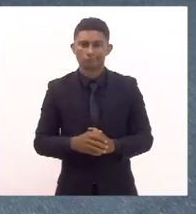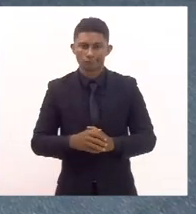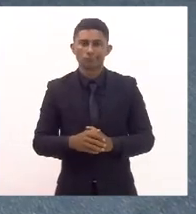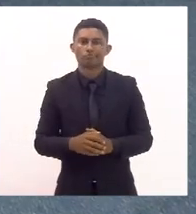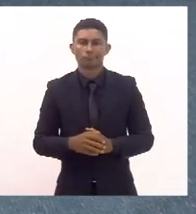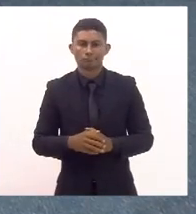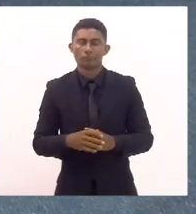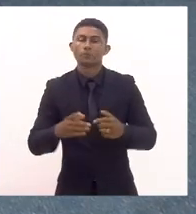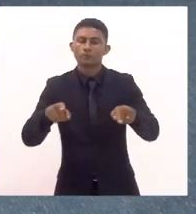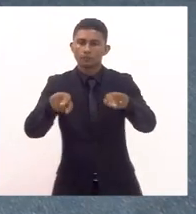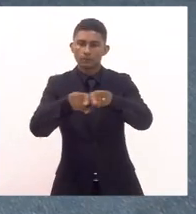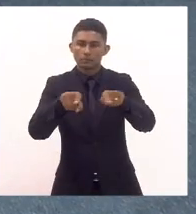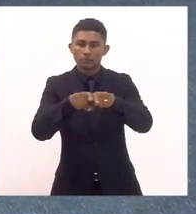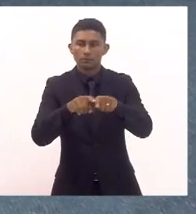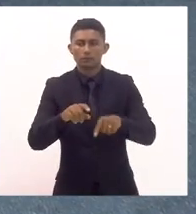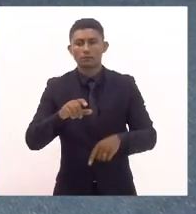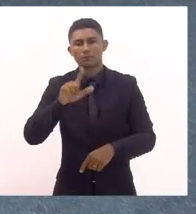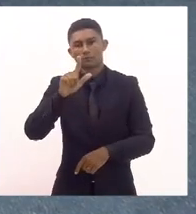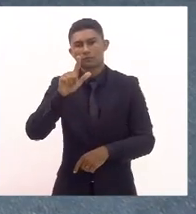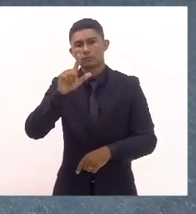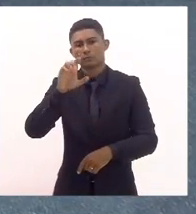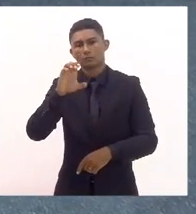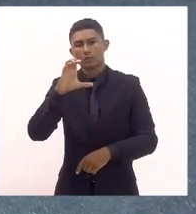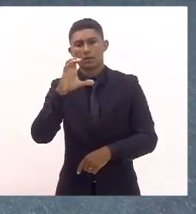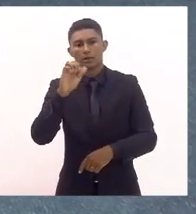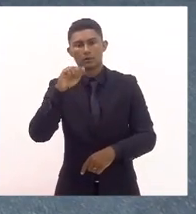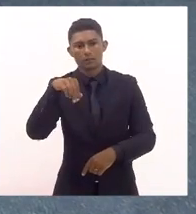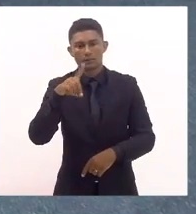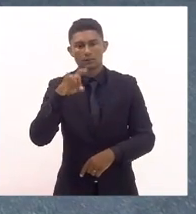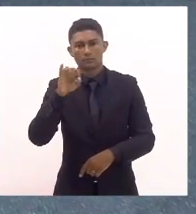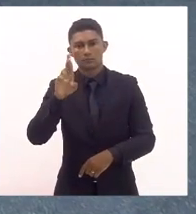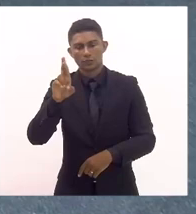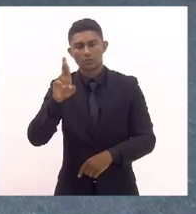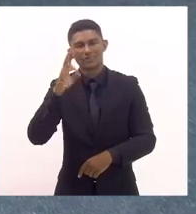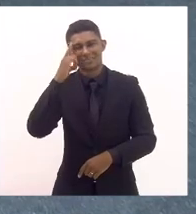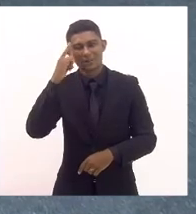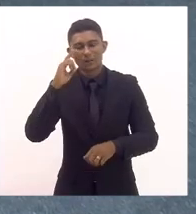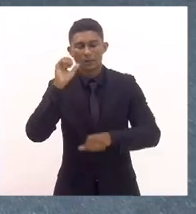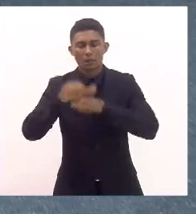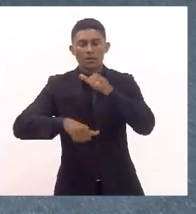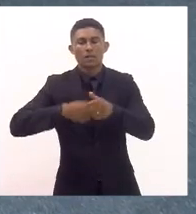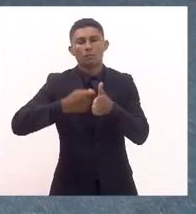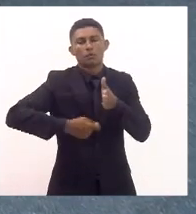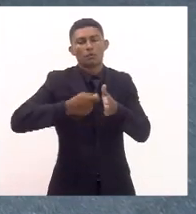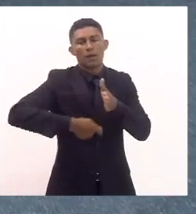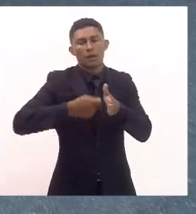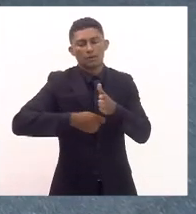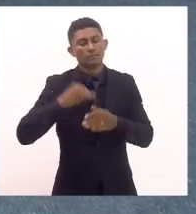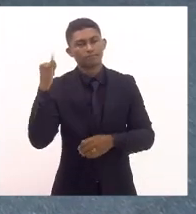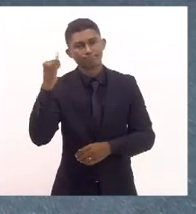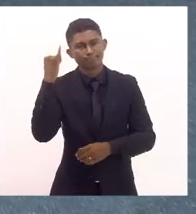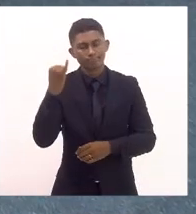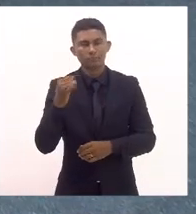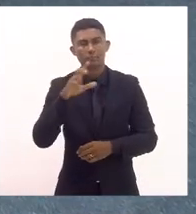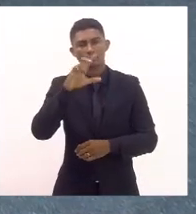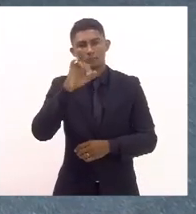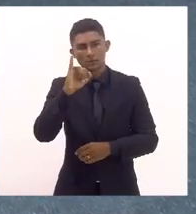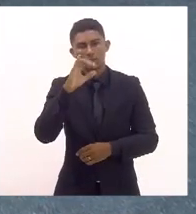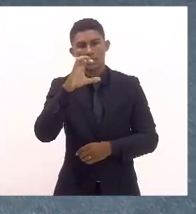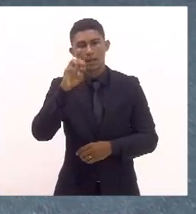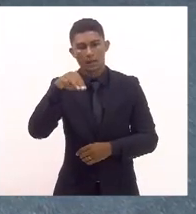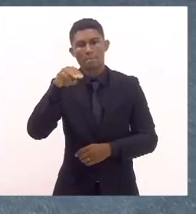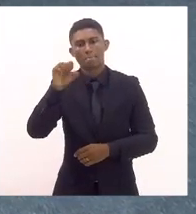ah e também não muda na lei kandir e também na lei kg que tem uma alteração tributária importante relação ao ICMS